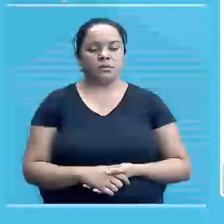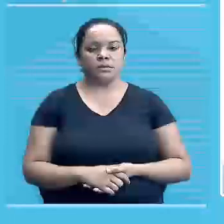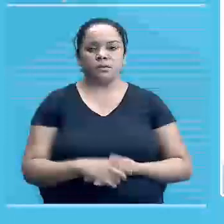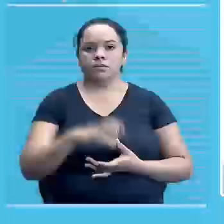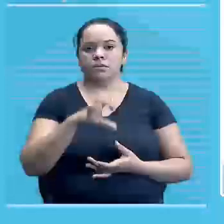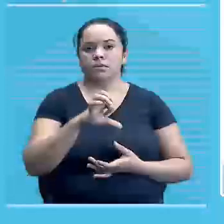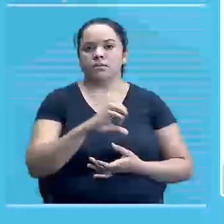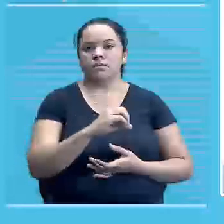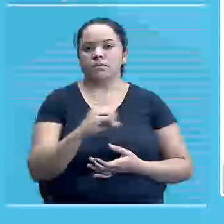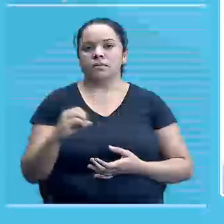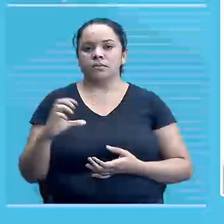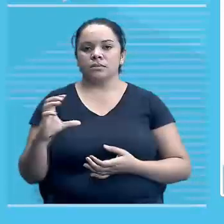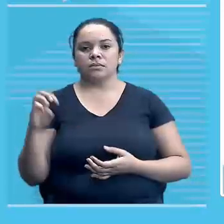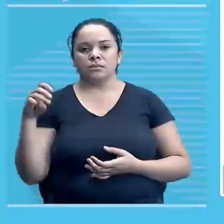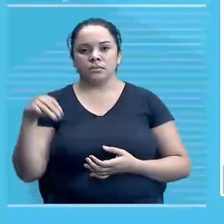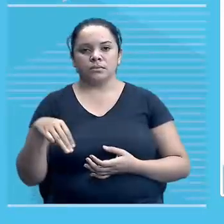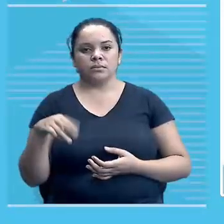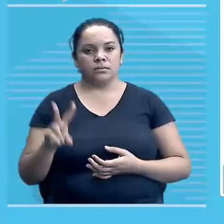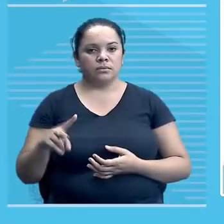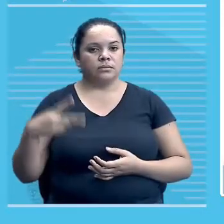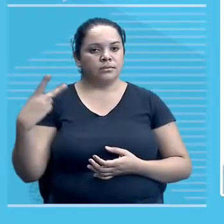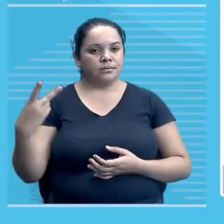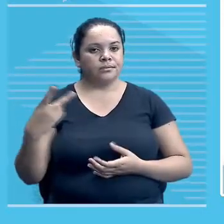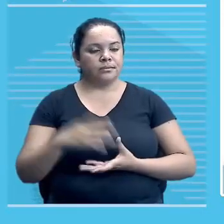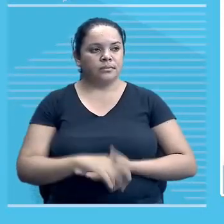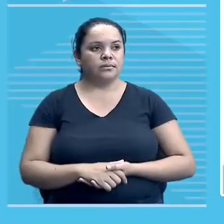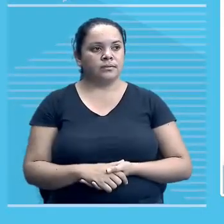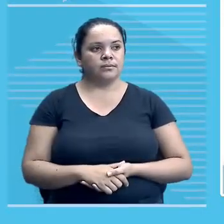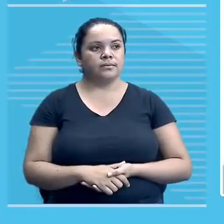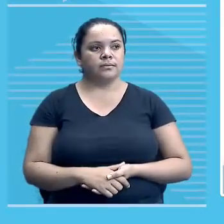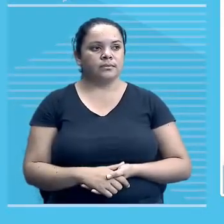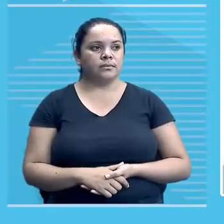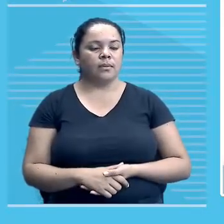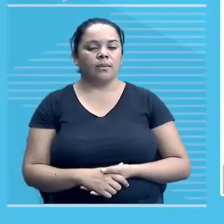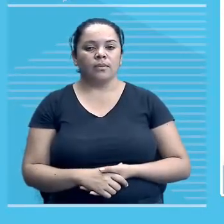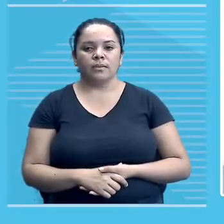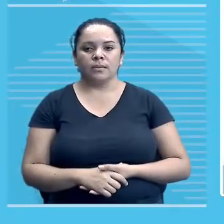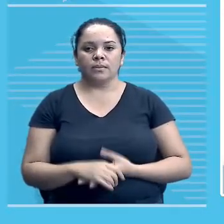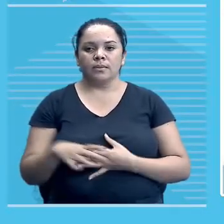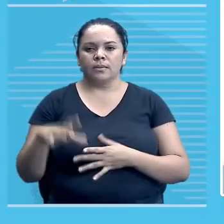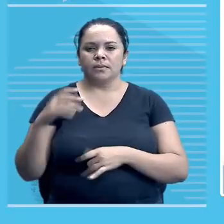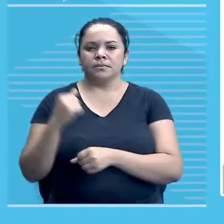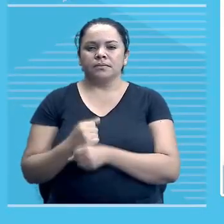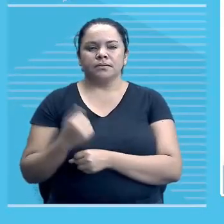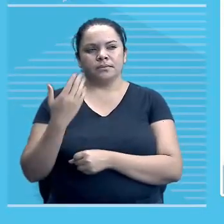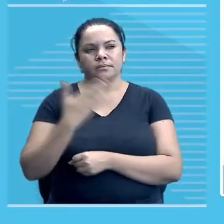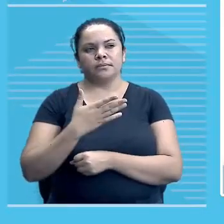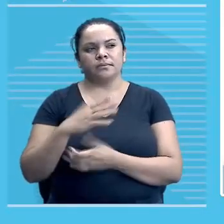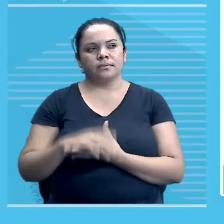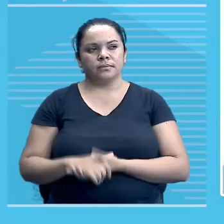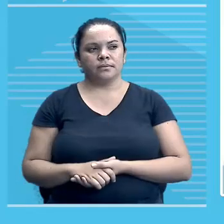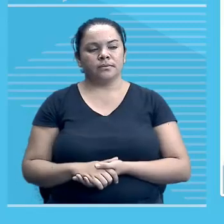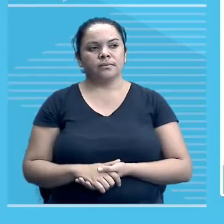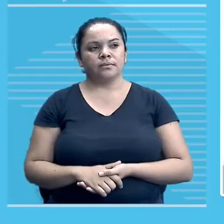900 centímetros quadrados. Então, eu vou fazer o quê? Ó? Vou pegar 4 retângulos.